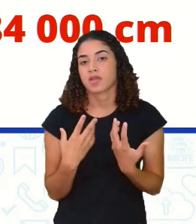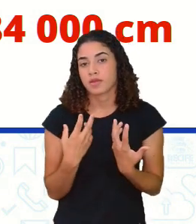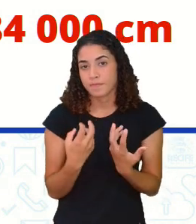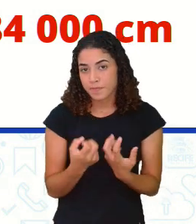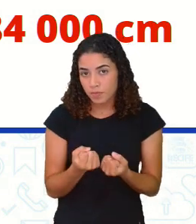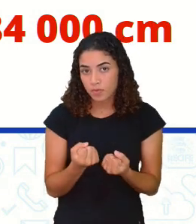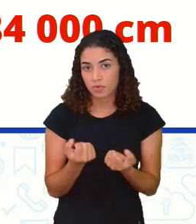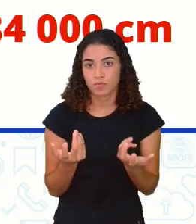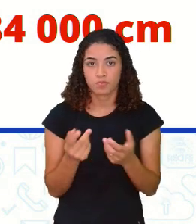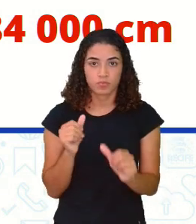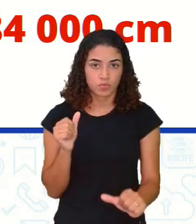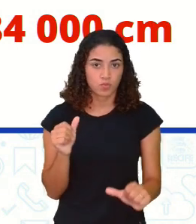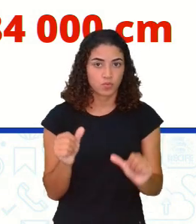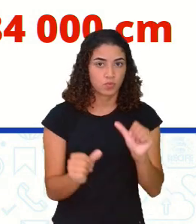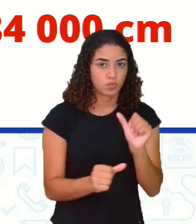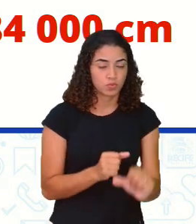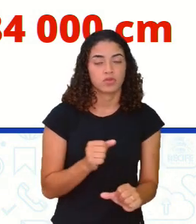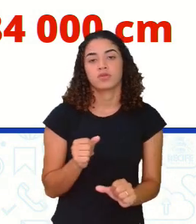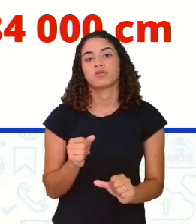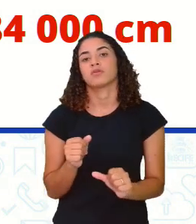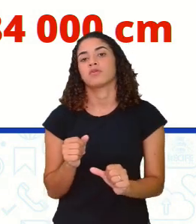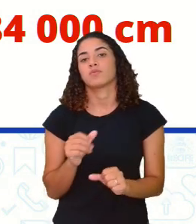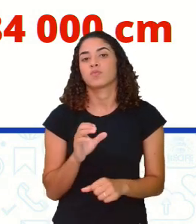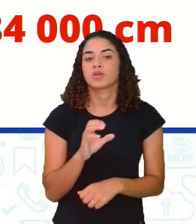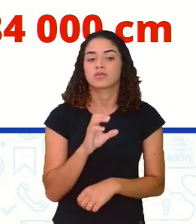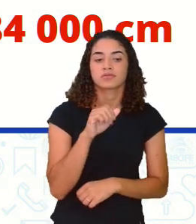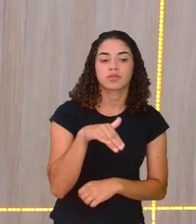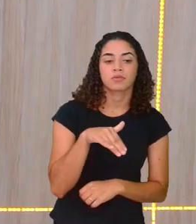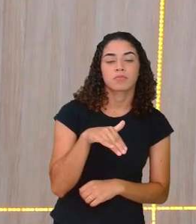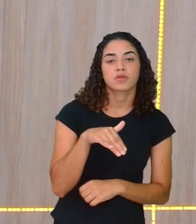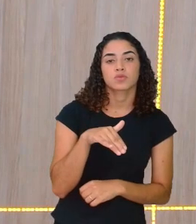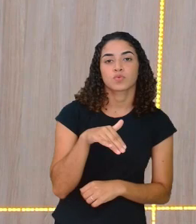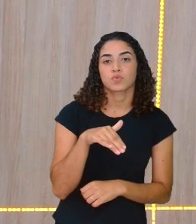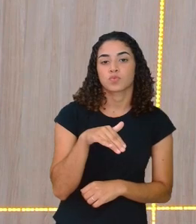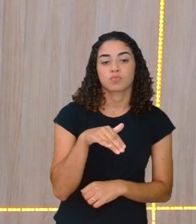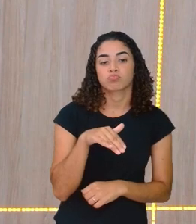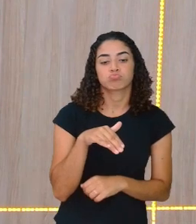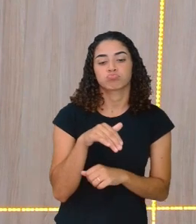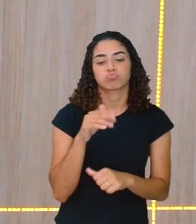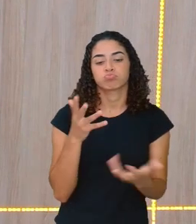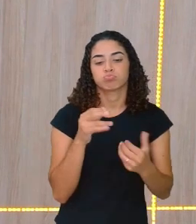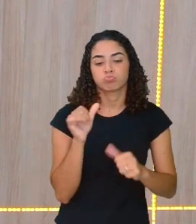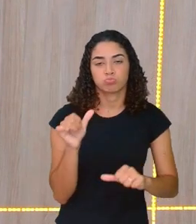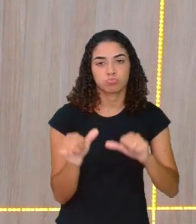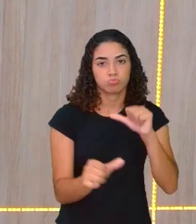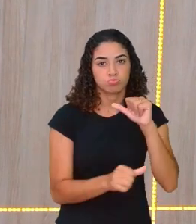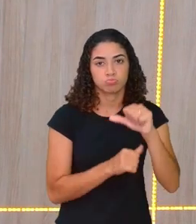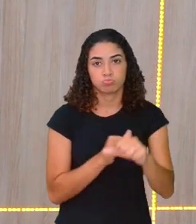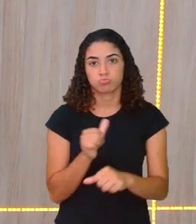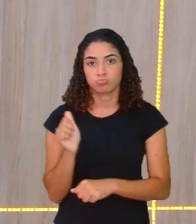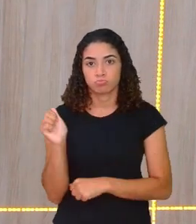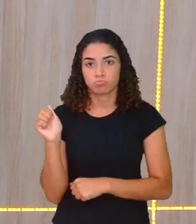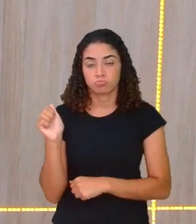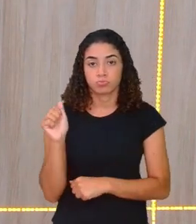uma transformação de unidades. Deixar de ser centímetro para transformar